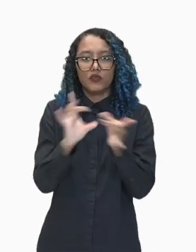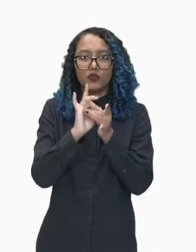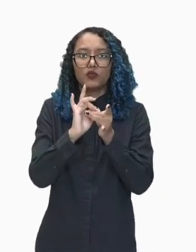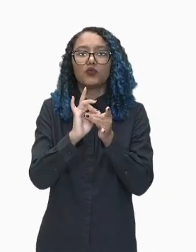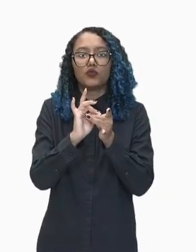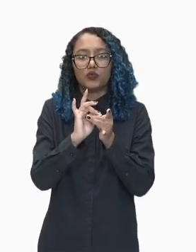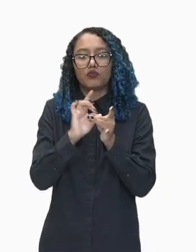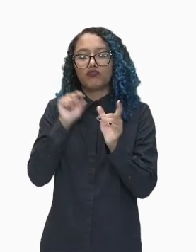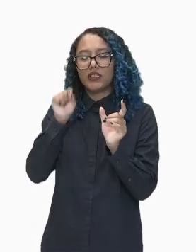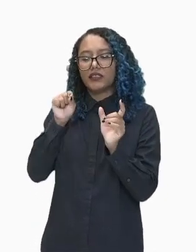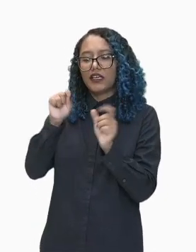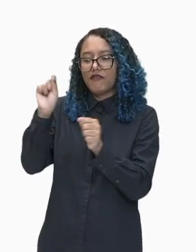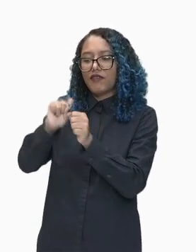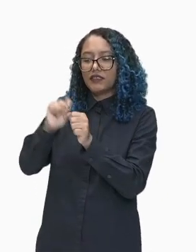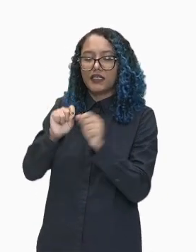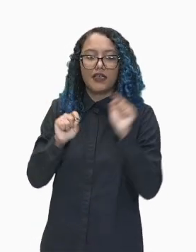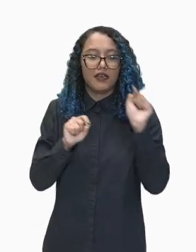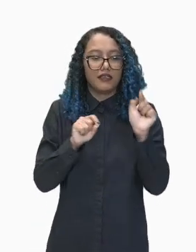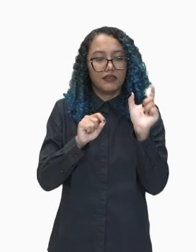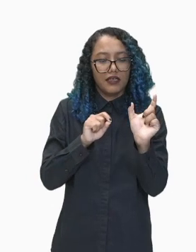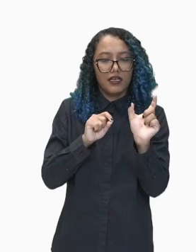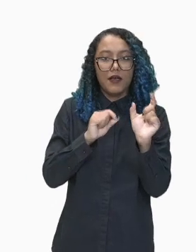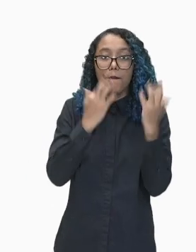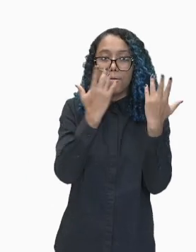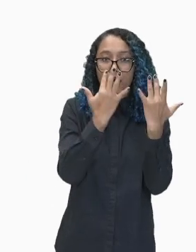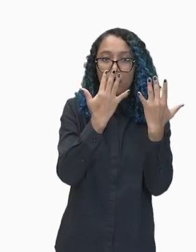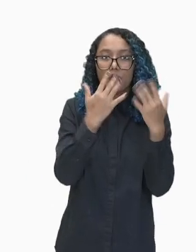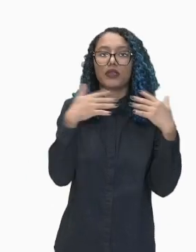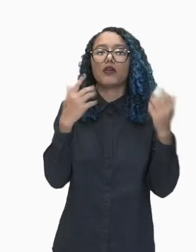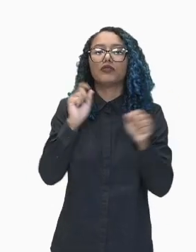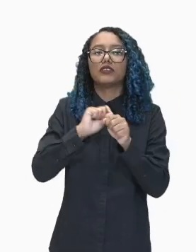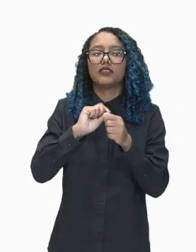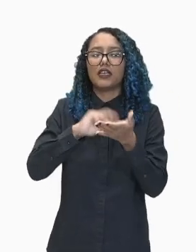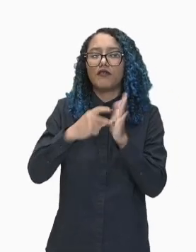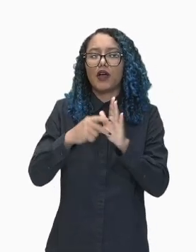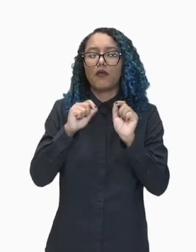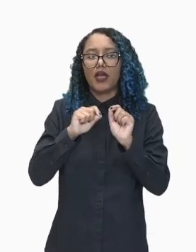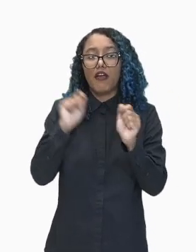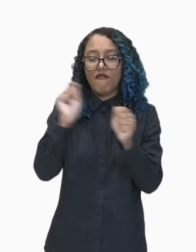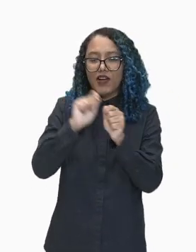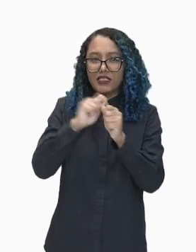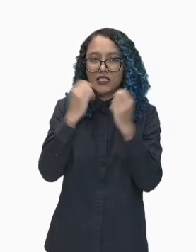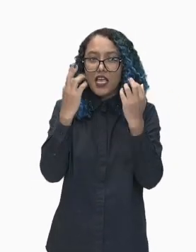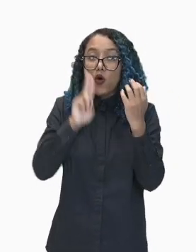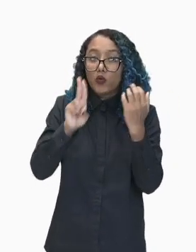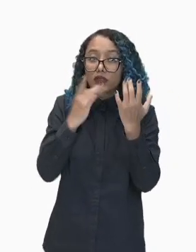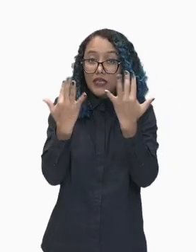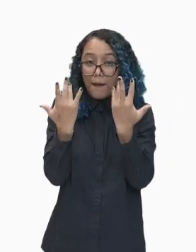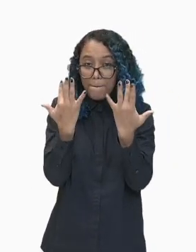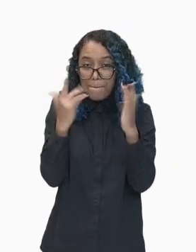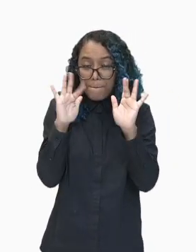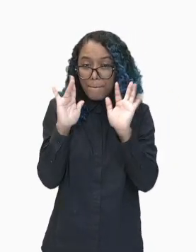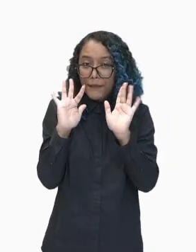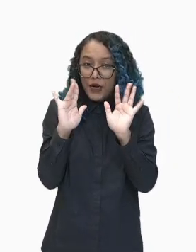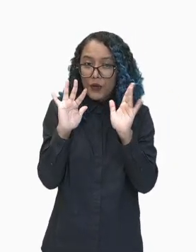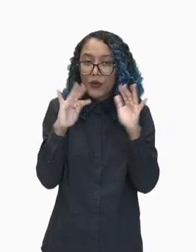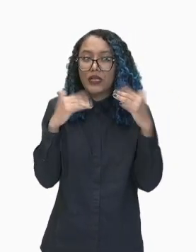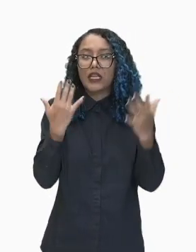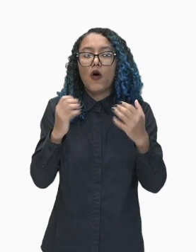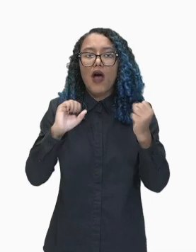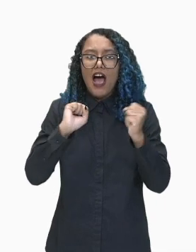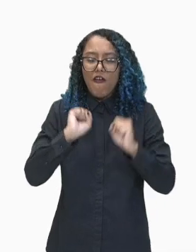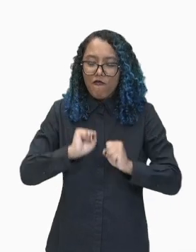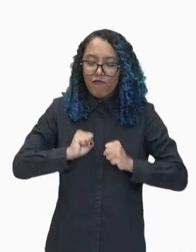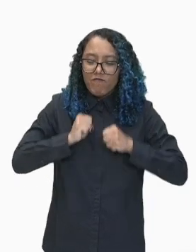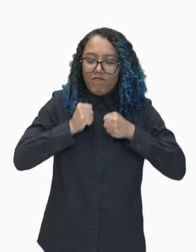fazer. Então, fazer com a mão. Significa que a força motriz, a energia que se coloca na produção,